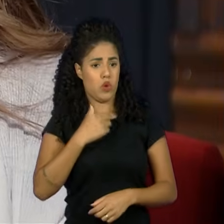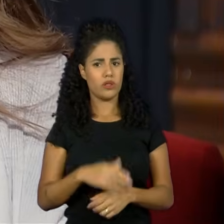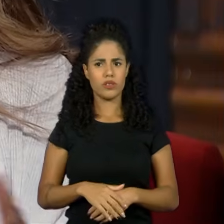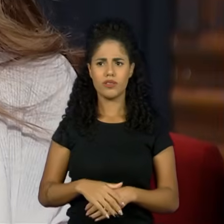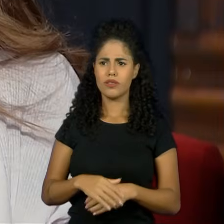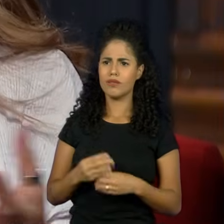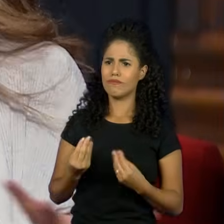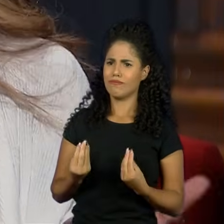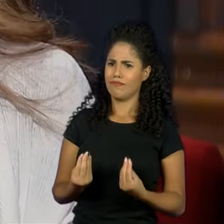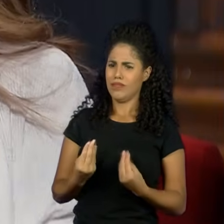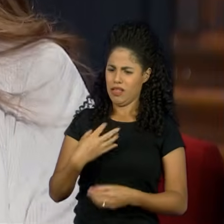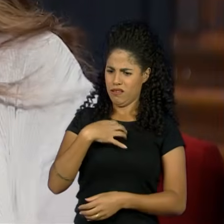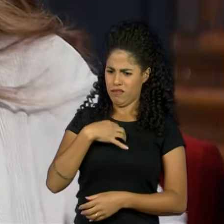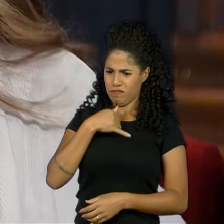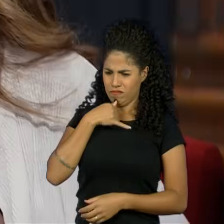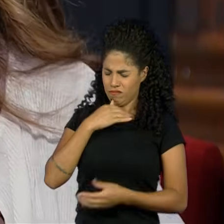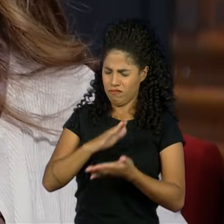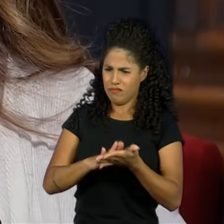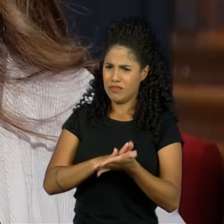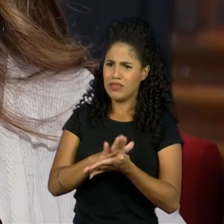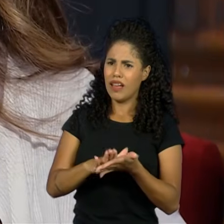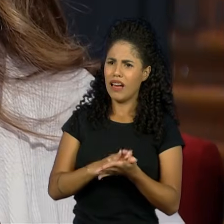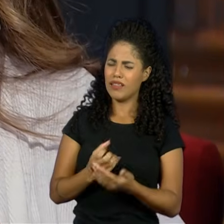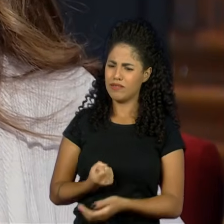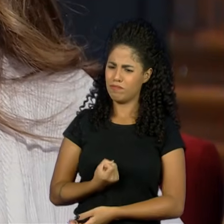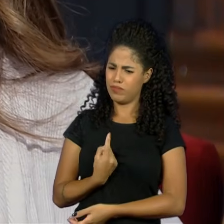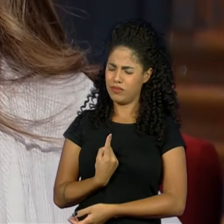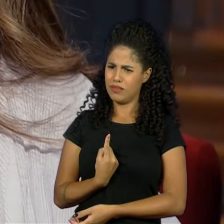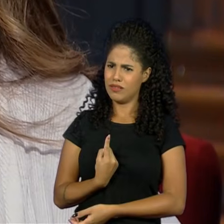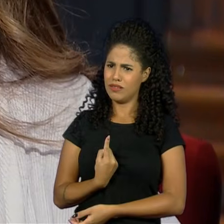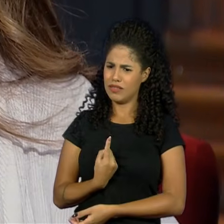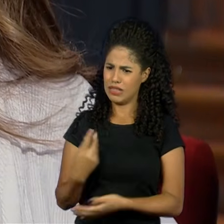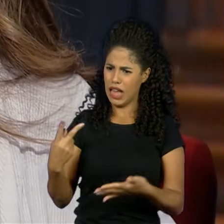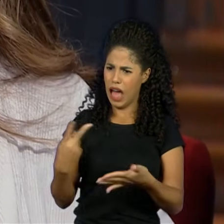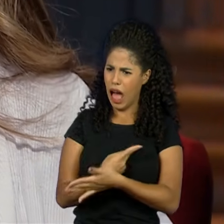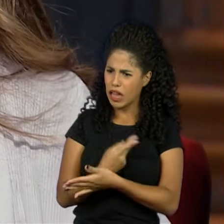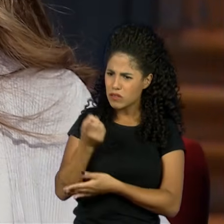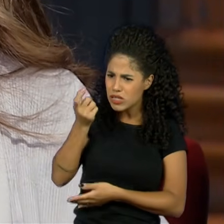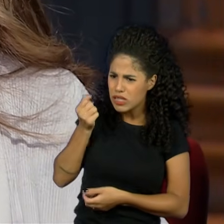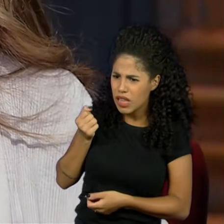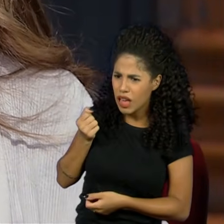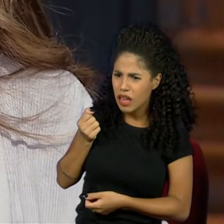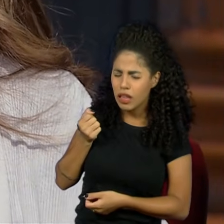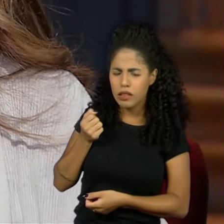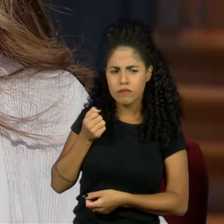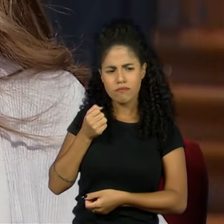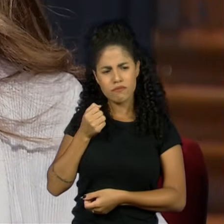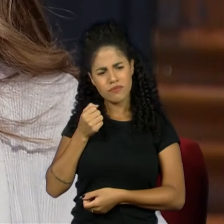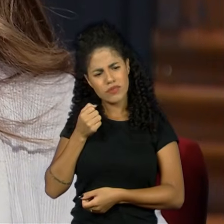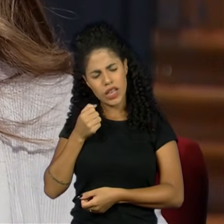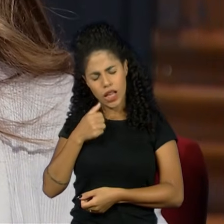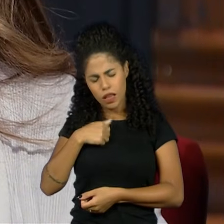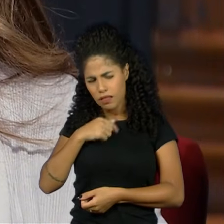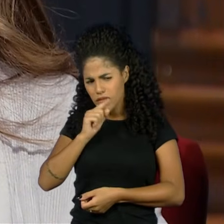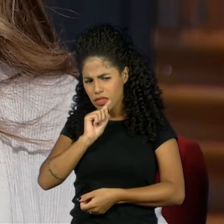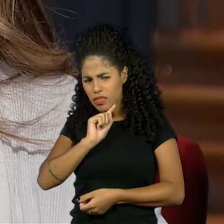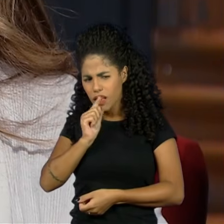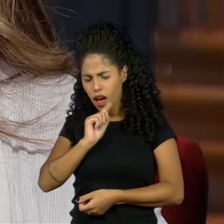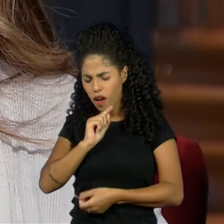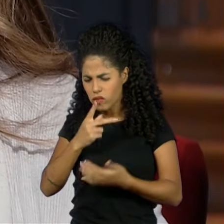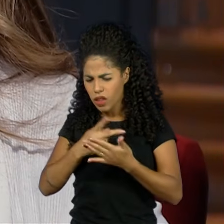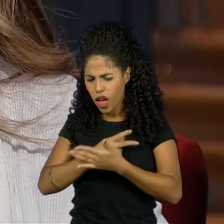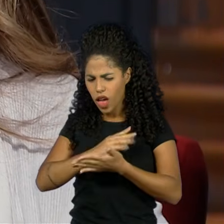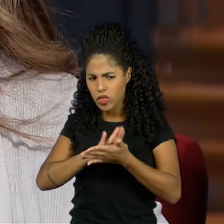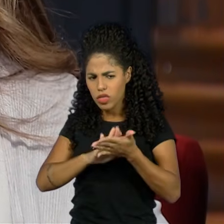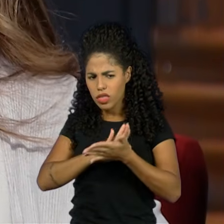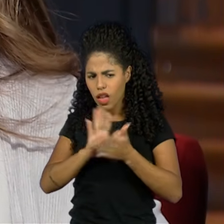pode, né? Você tem todo esse processo de compreensão, tem alguma coisa errada? Eu falei assim, não, eu acho que não tem nada errado não,